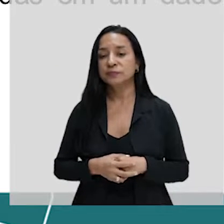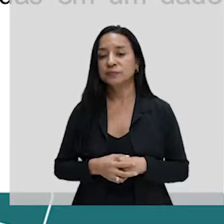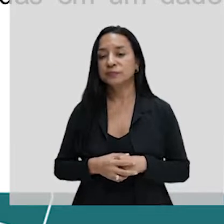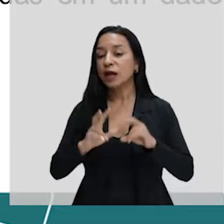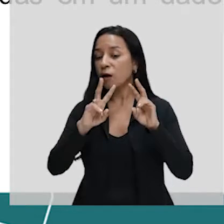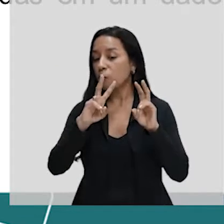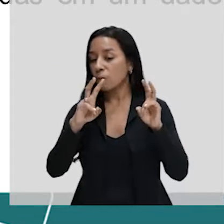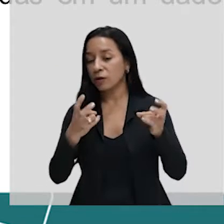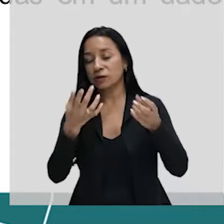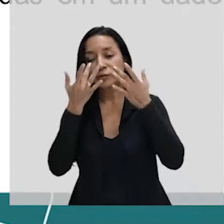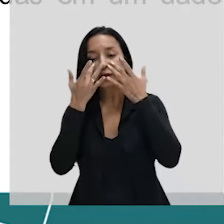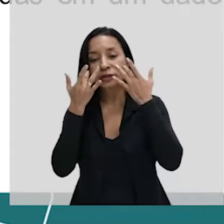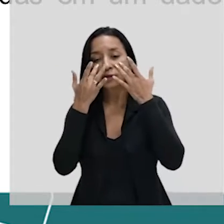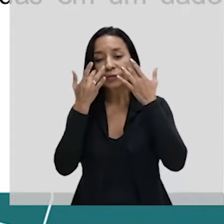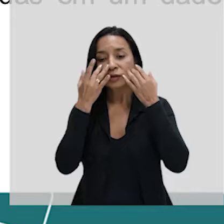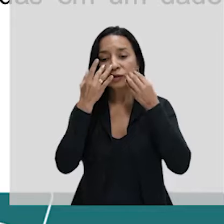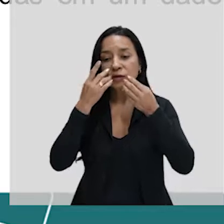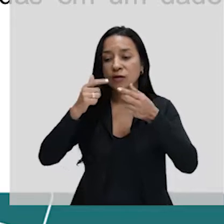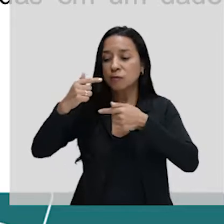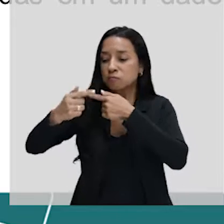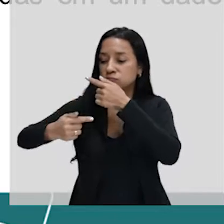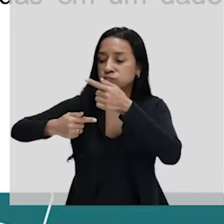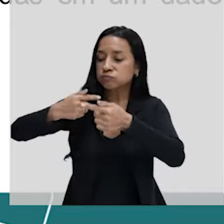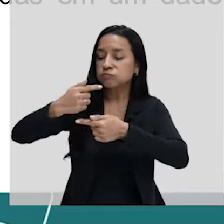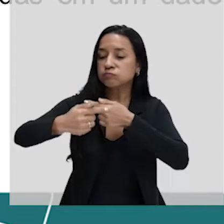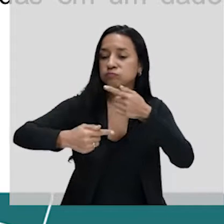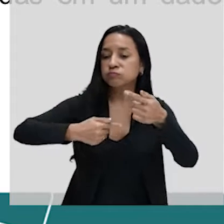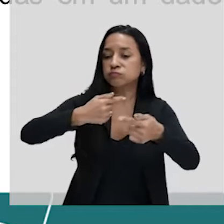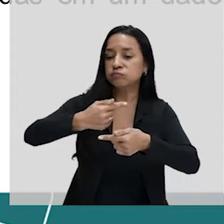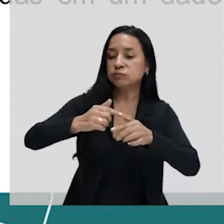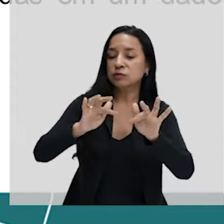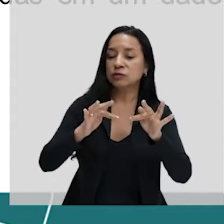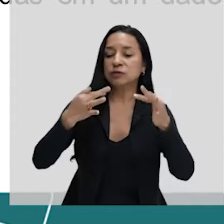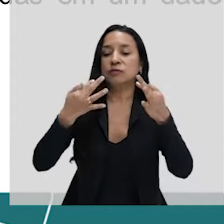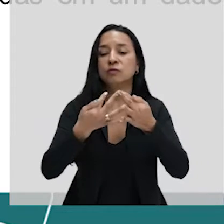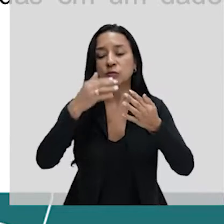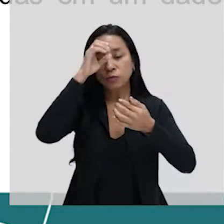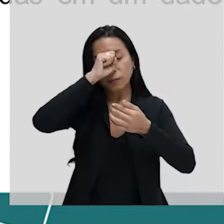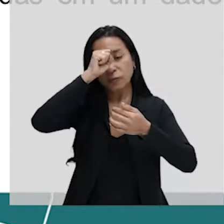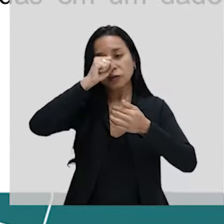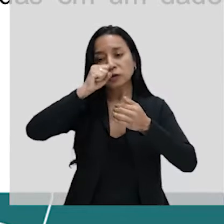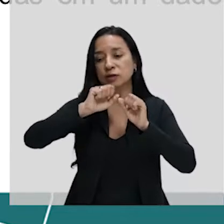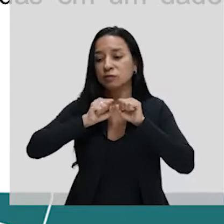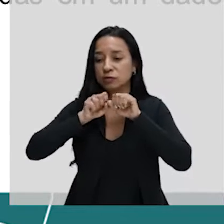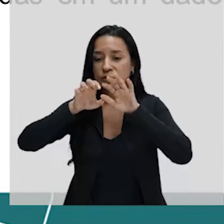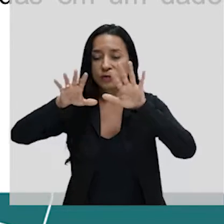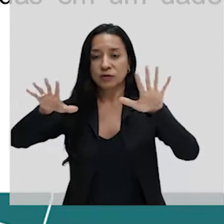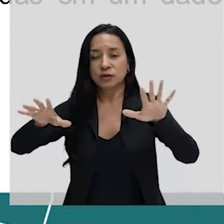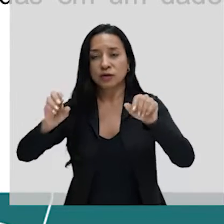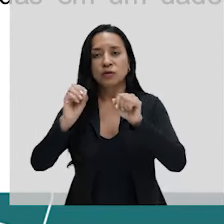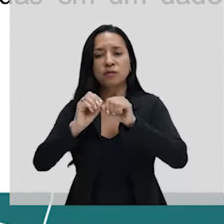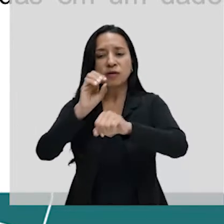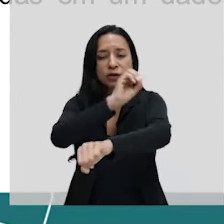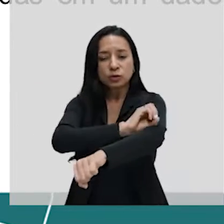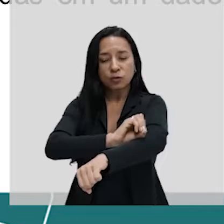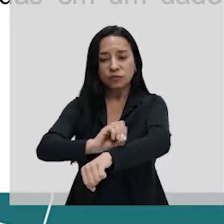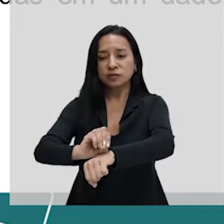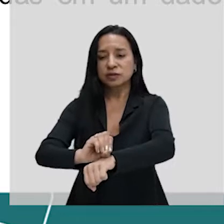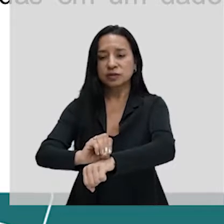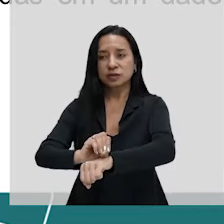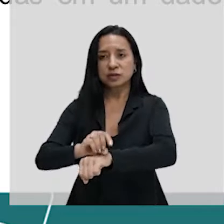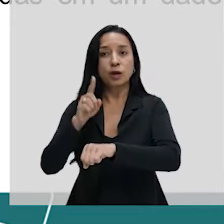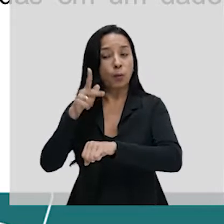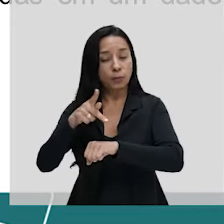que geralmente vai passando de pai para filho, as famílias vão aprendendo e vão divulgando, e aí se fazem oficinas, eu já participei de muitas, é uma delícia